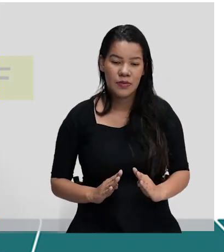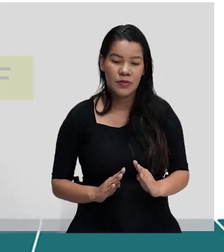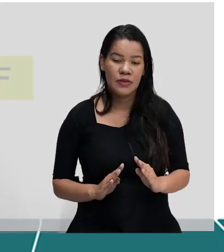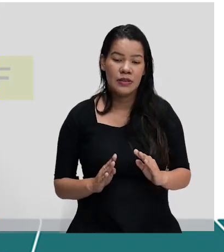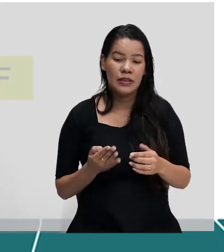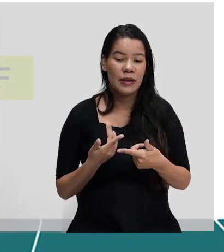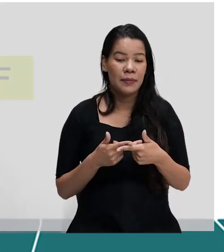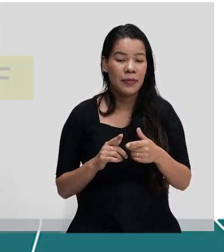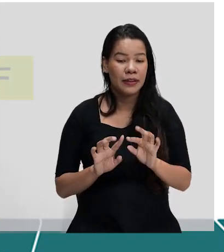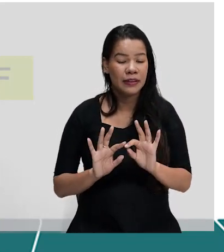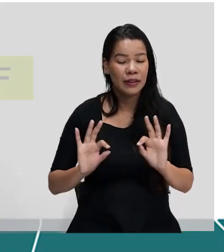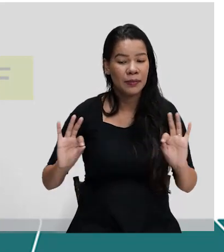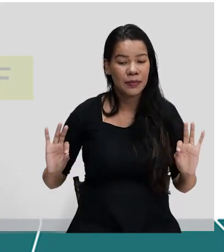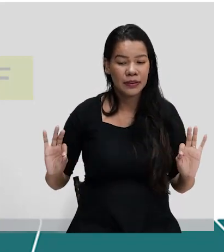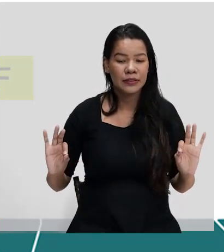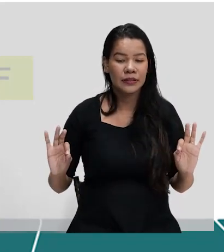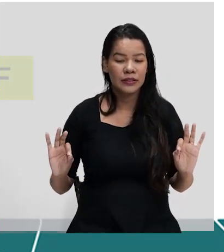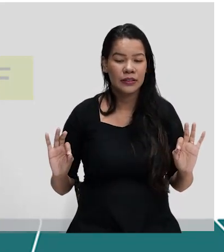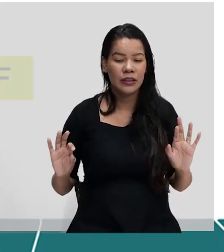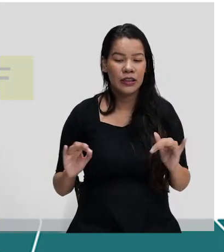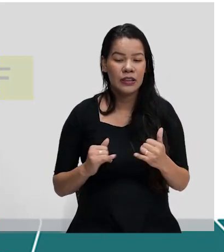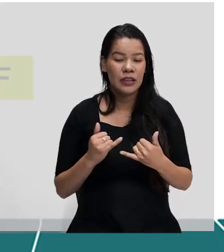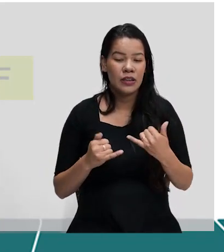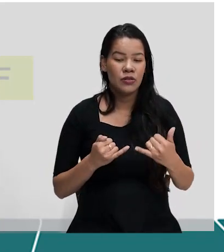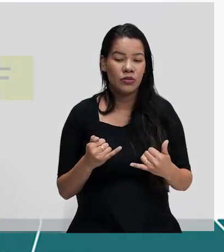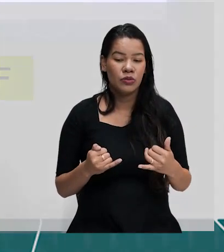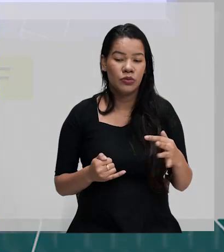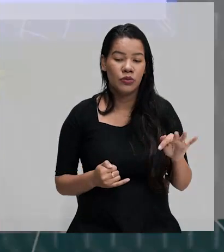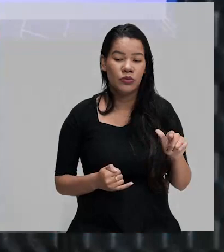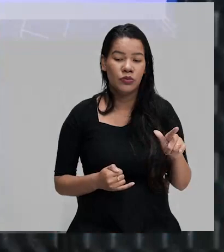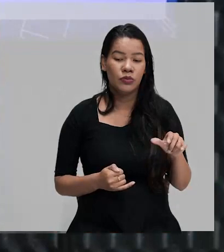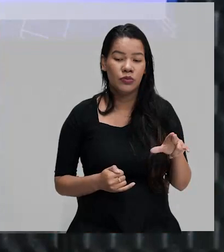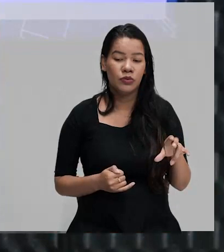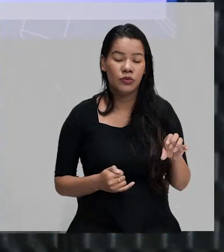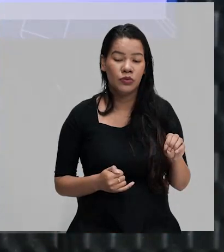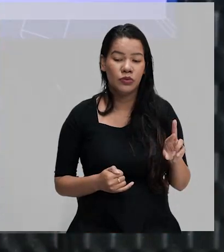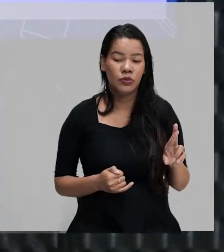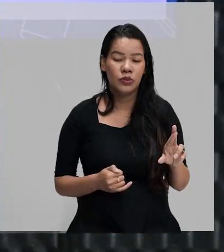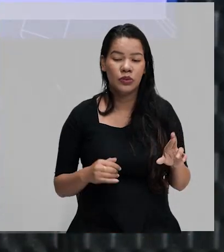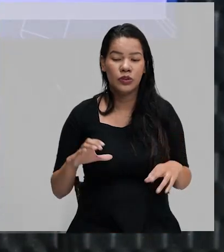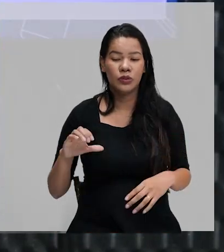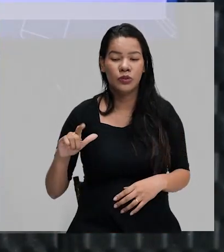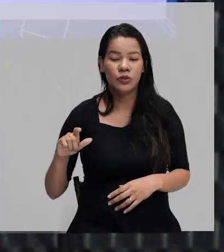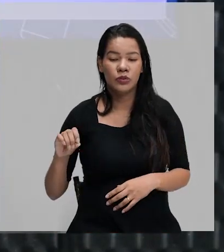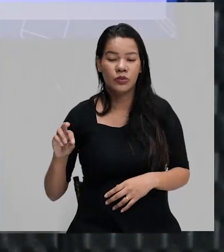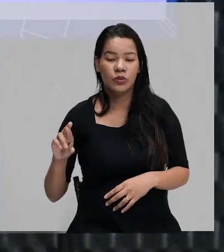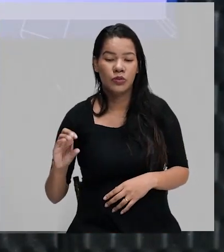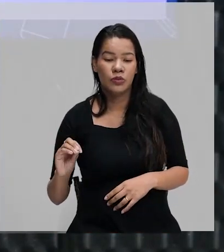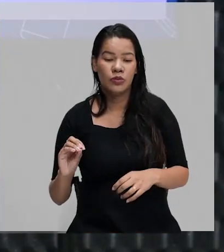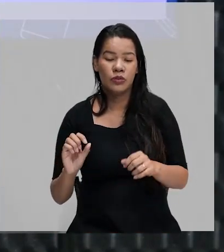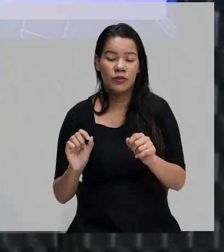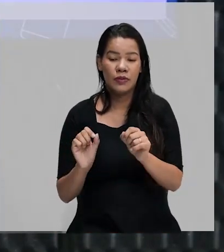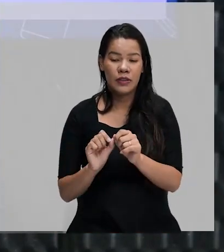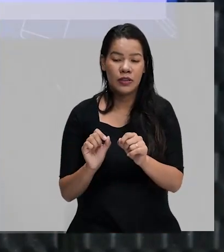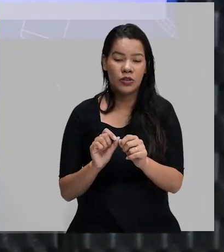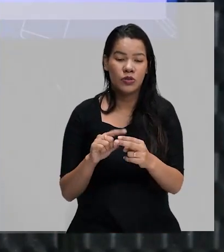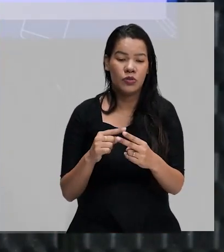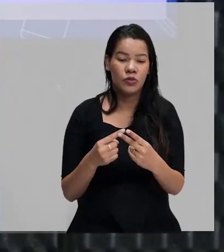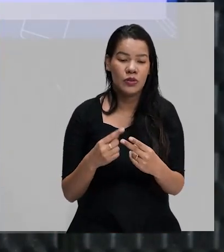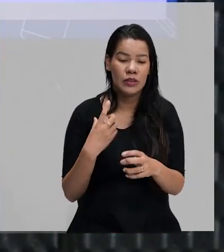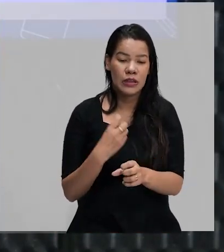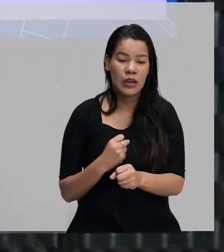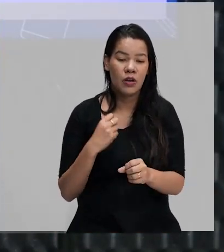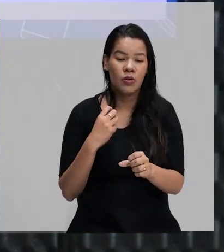separadamente as reações do flúor e do cloro e efetuar dois cálculos estequiométricos